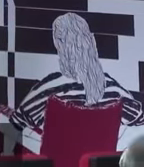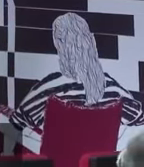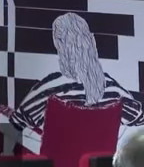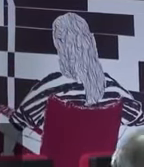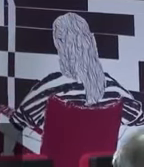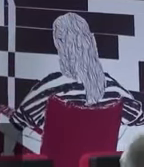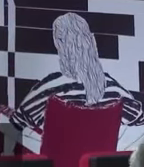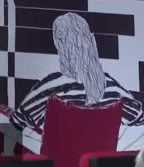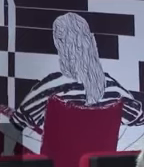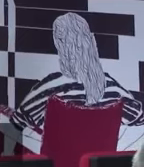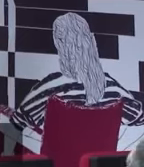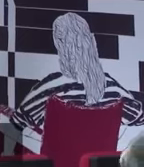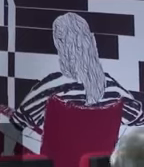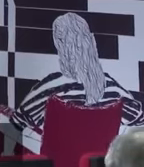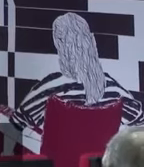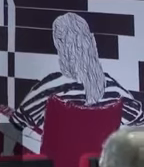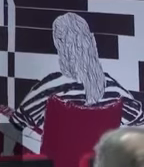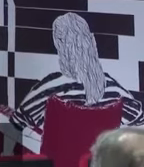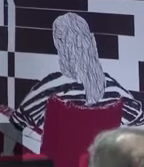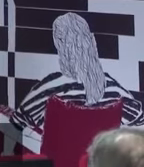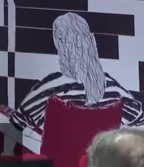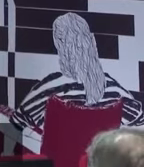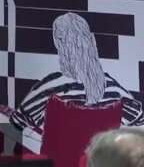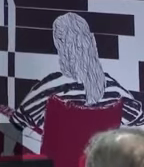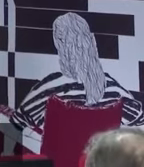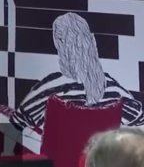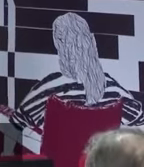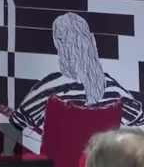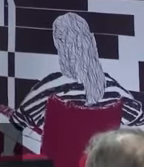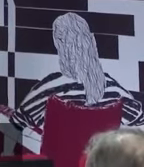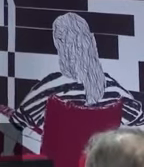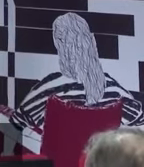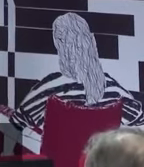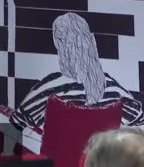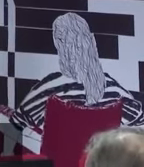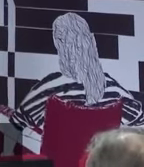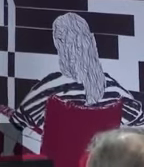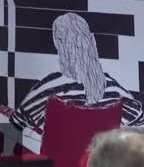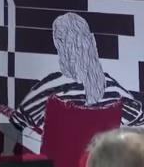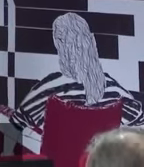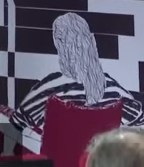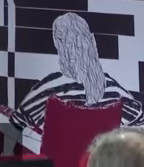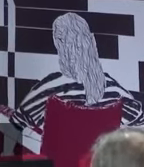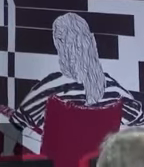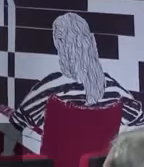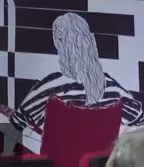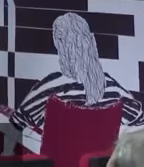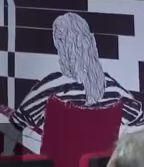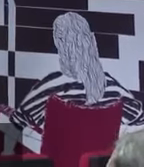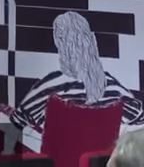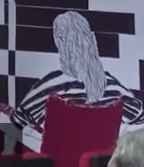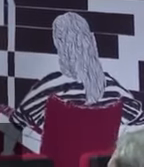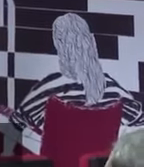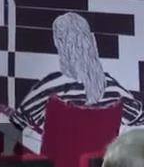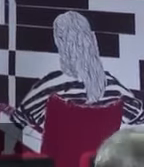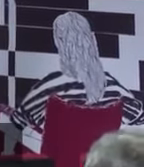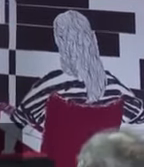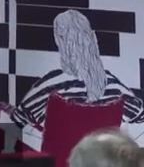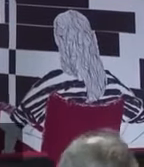cerimônias deste seminário. Sou um homem pardo de 1,80m, tenho cabelos pretos curtos, não uso